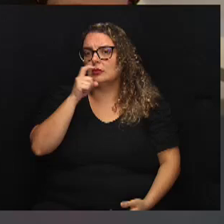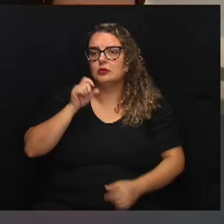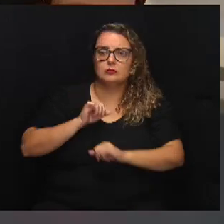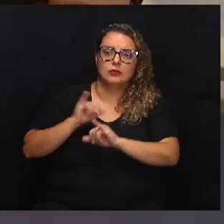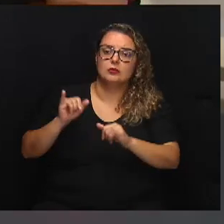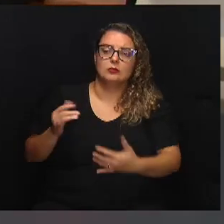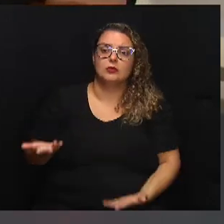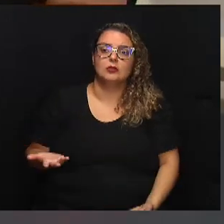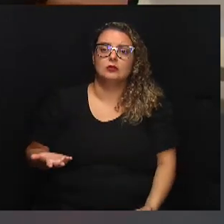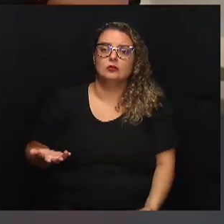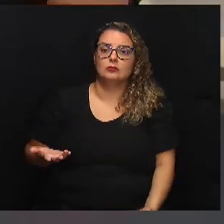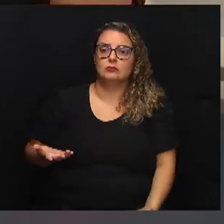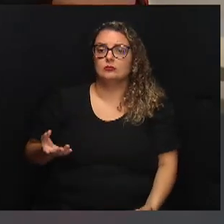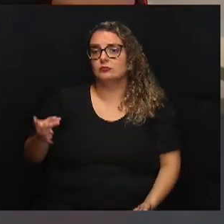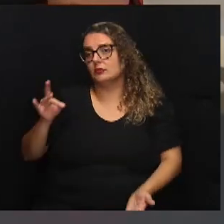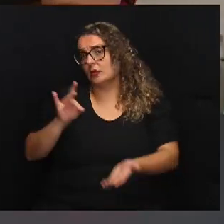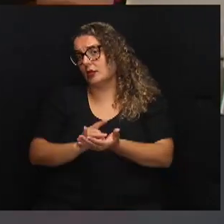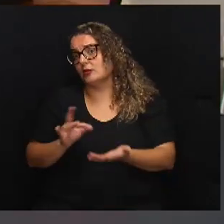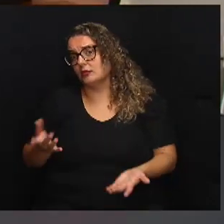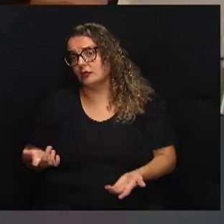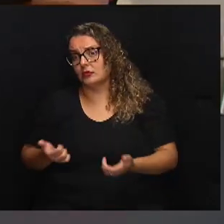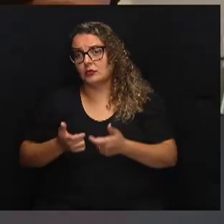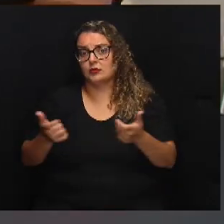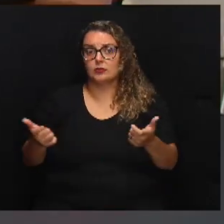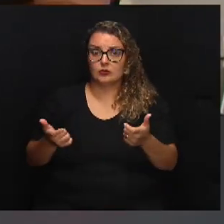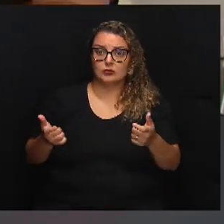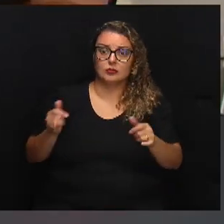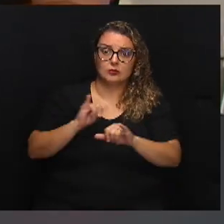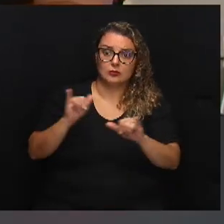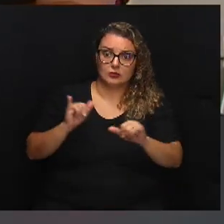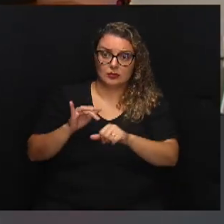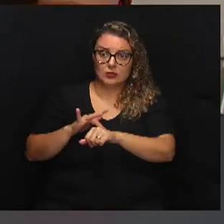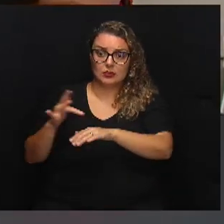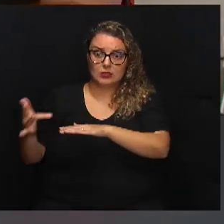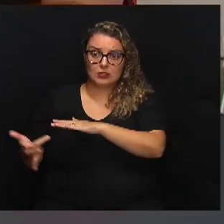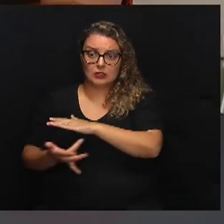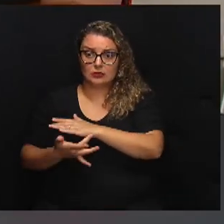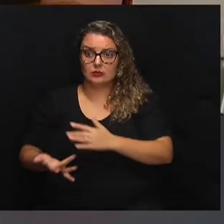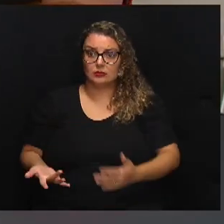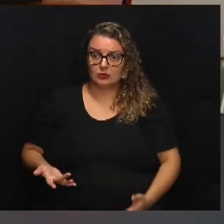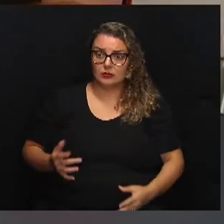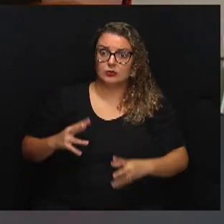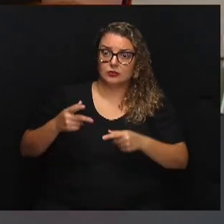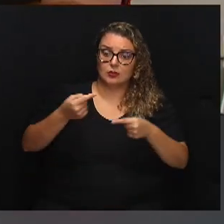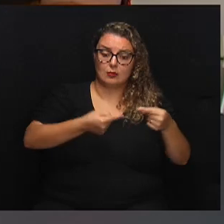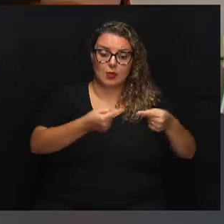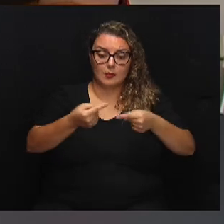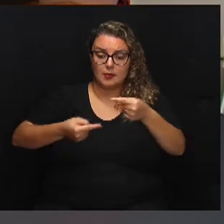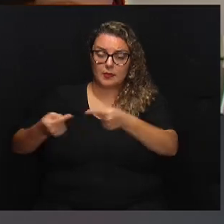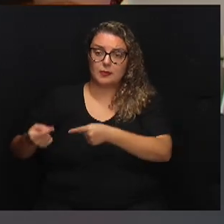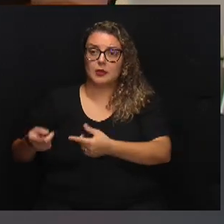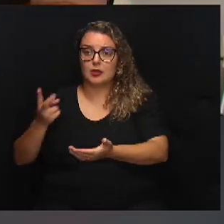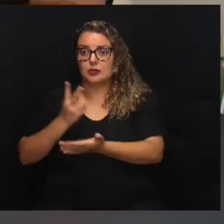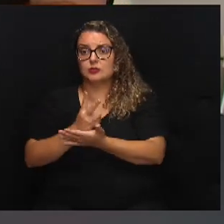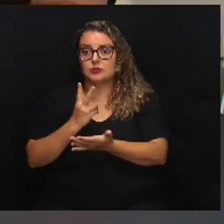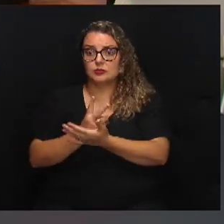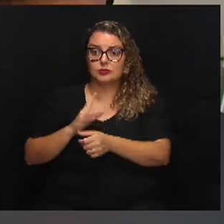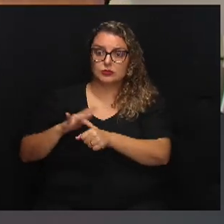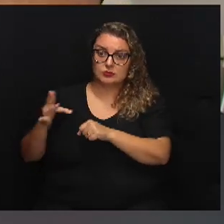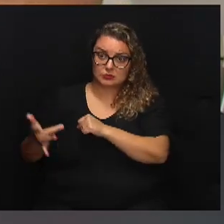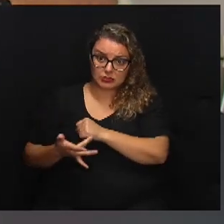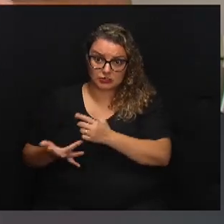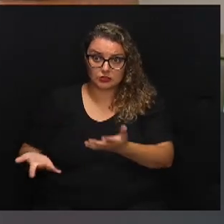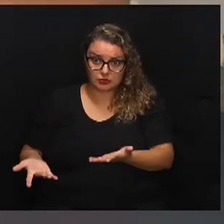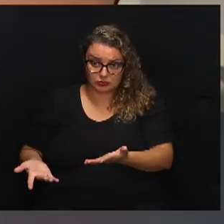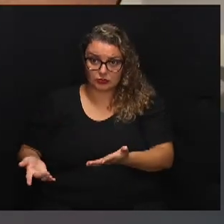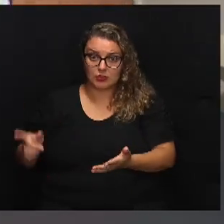tema? Da realidade, dos grandes portais de notícia, da grande imprensa, daquilo que é debatido de maneira constante nas redes sociais. Então